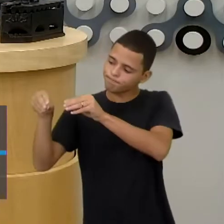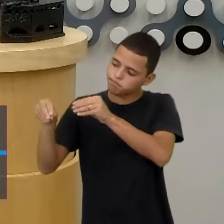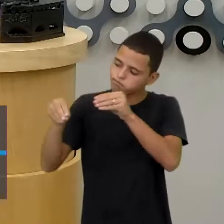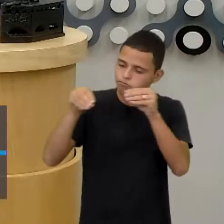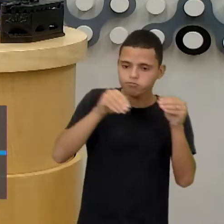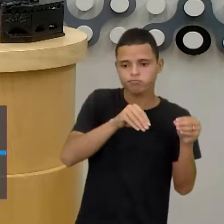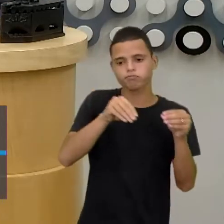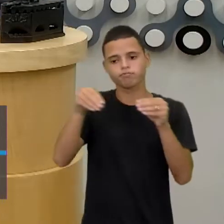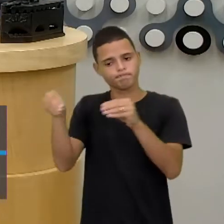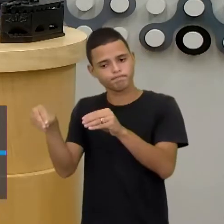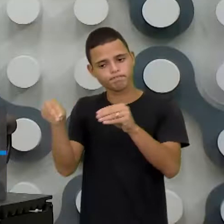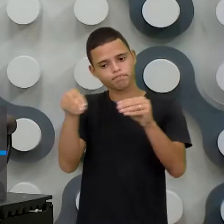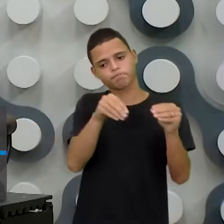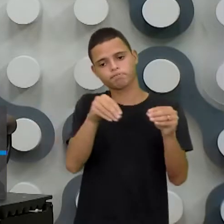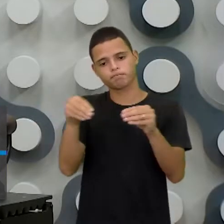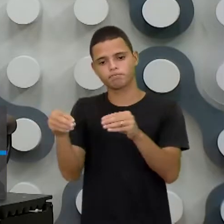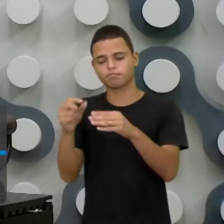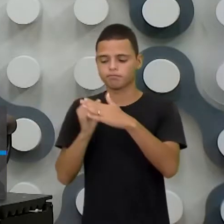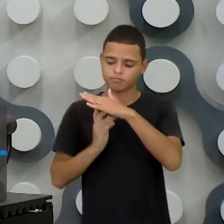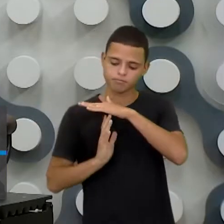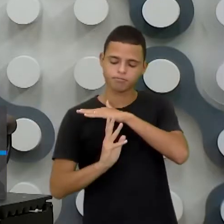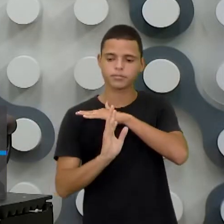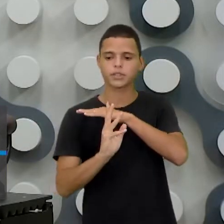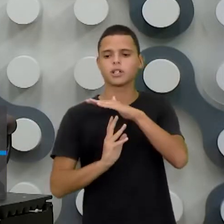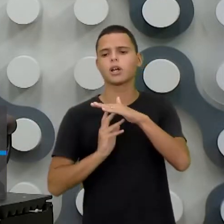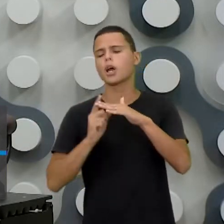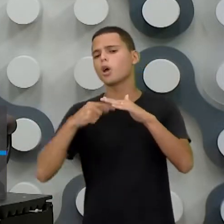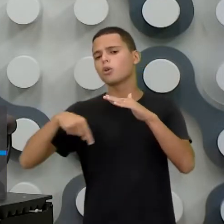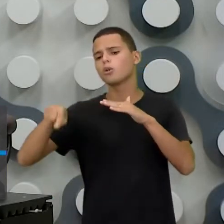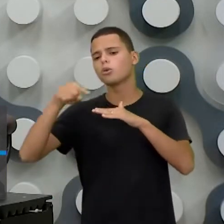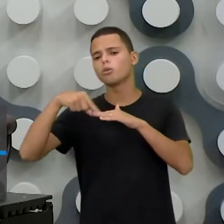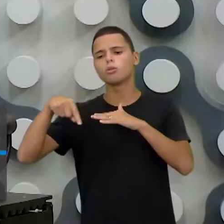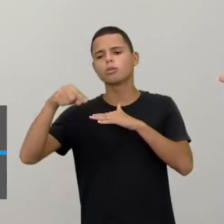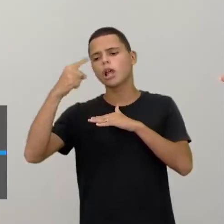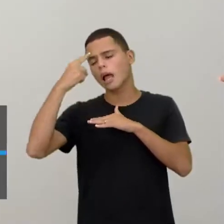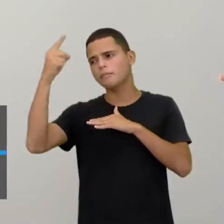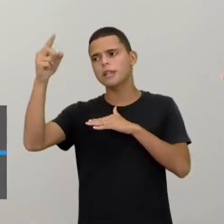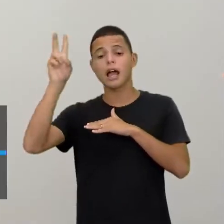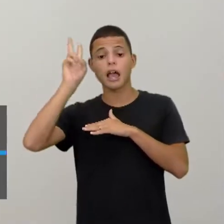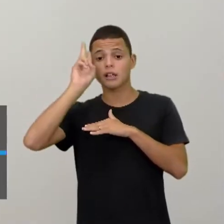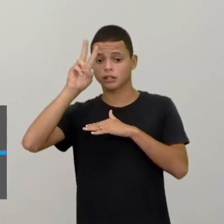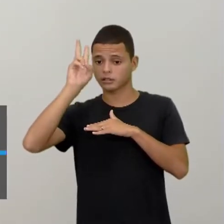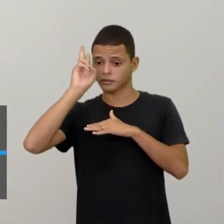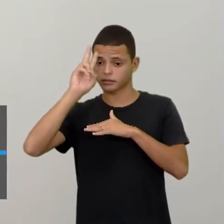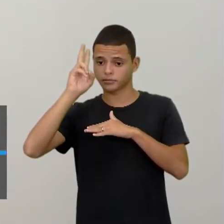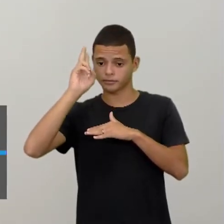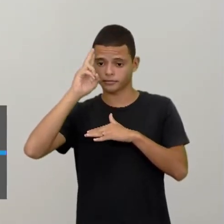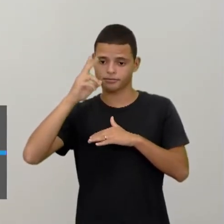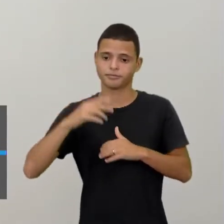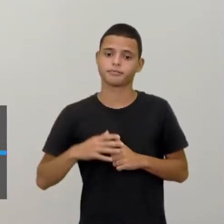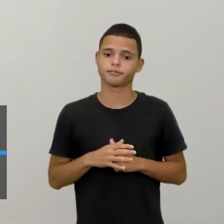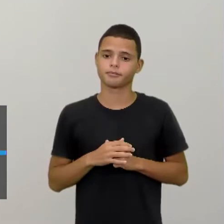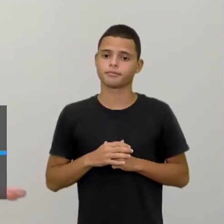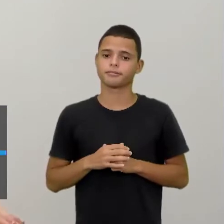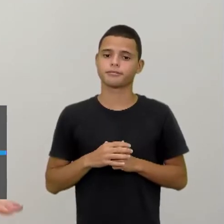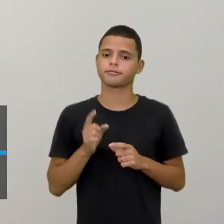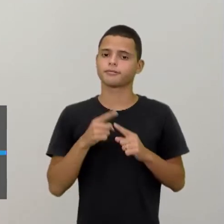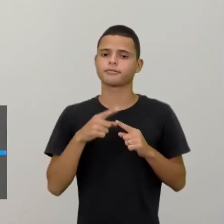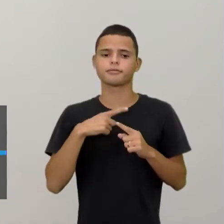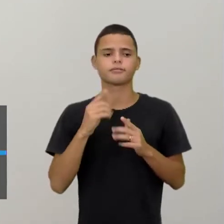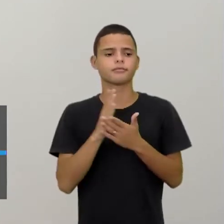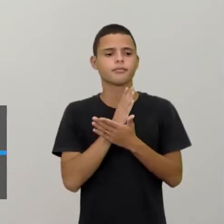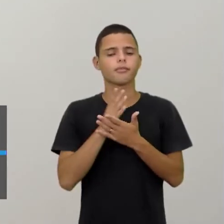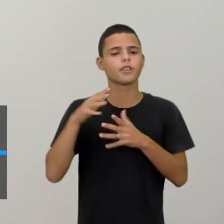para ali também. Então, tudo isso aí, a gente vai pensar historicamente, como a Jana falou. Interessante, né? Porque também tem região que